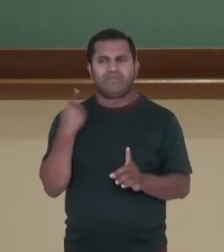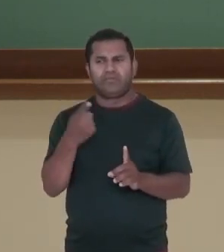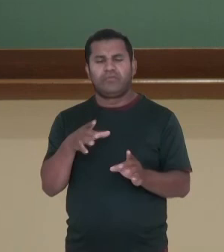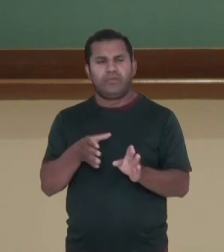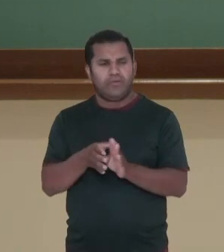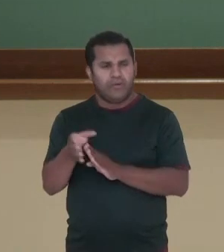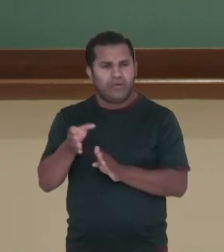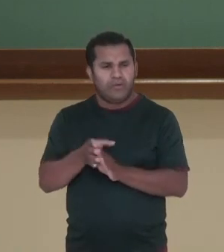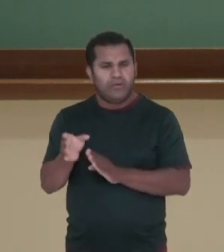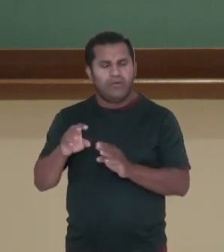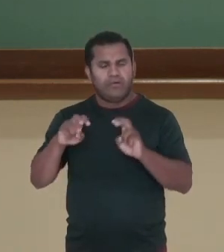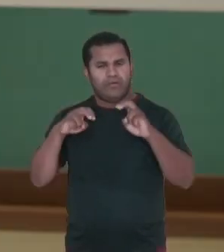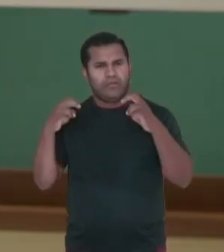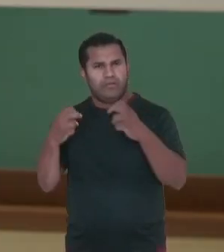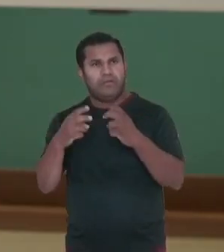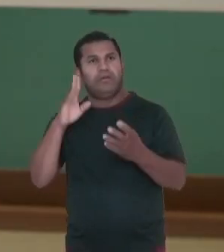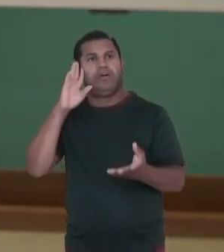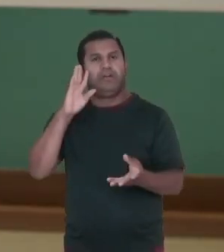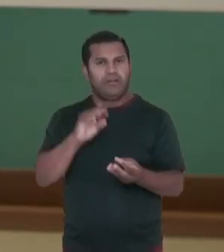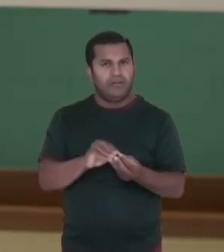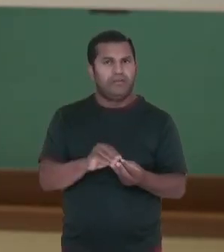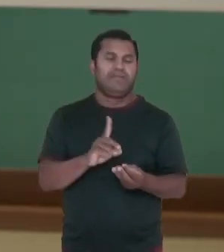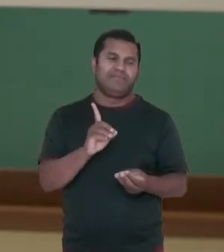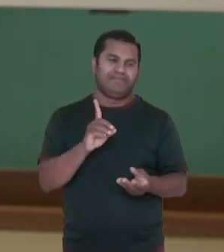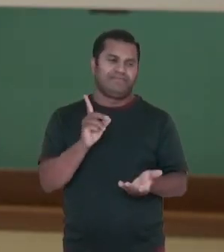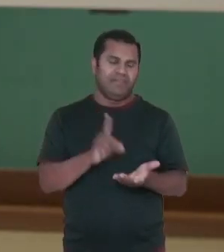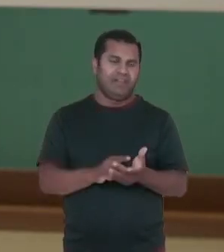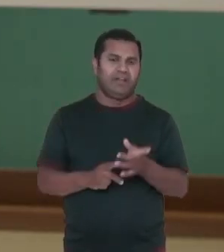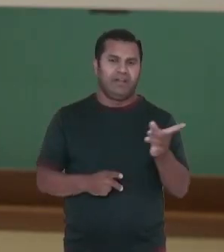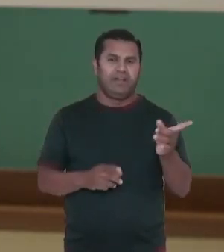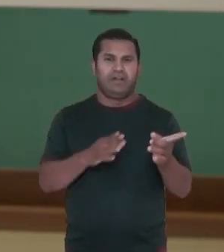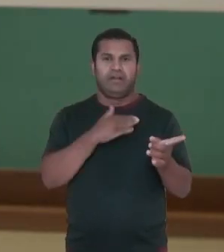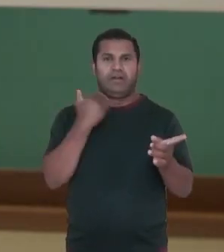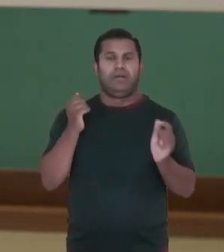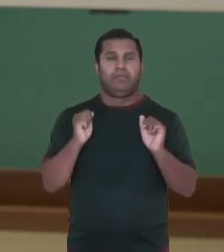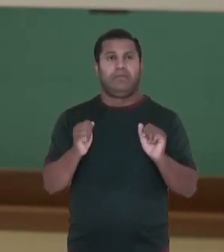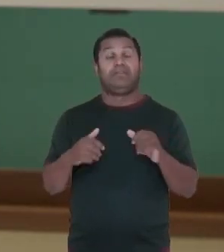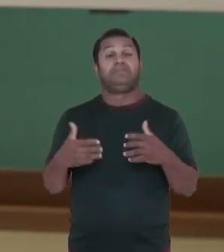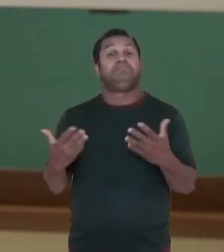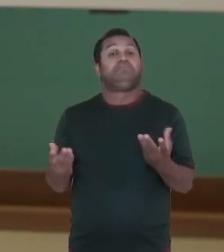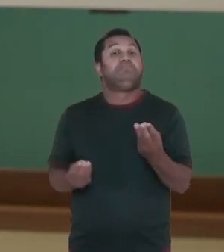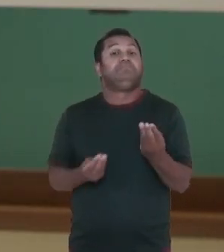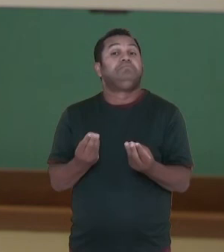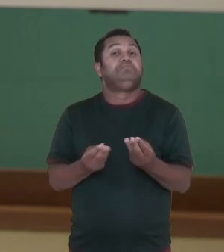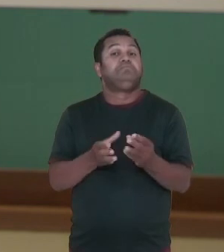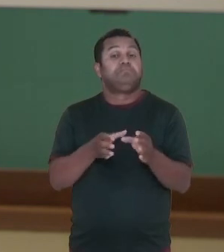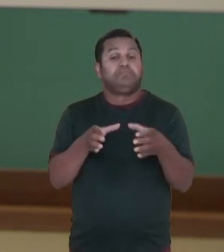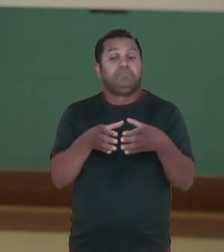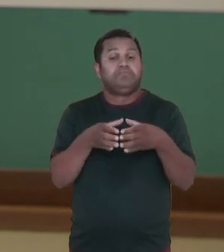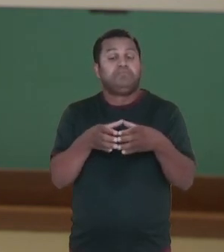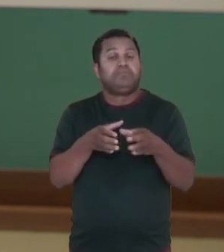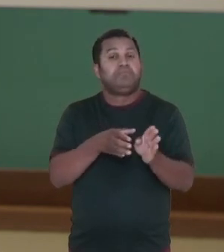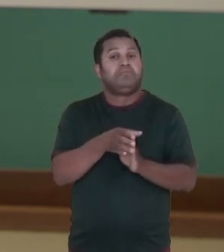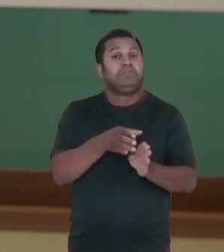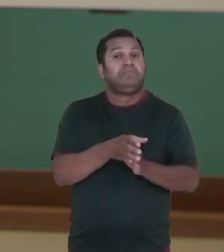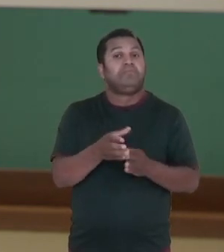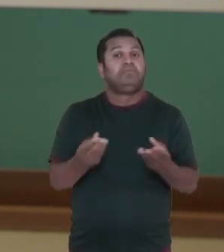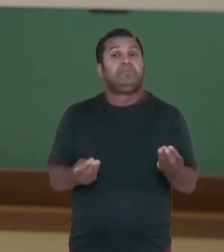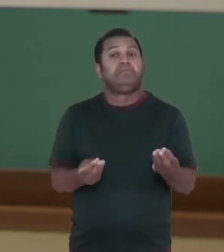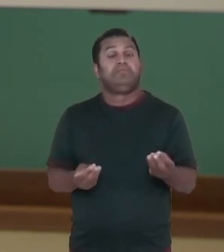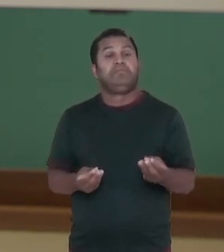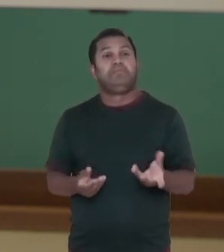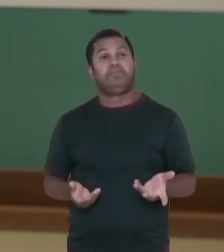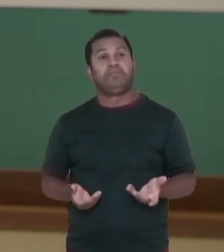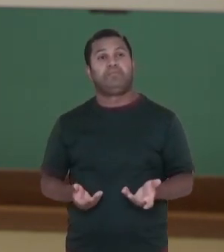né? Muitas vezes. E a missão da medicina, olha que interessante. A missão da medicina é a vida,